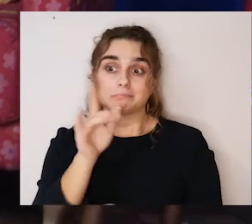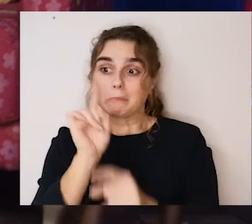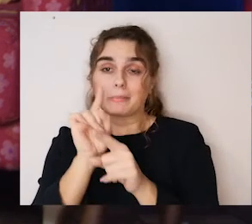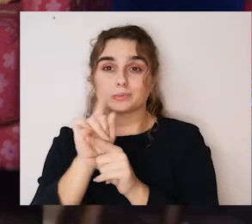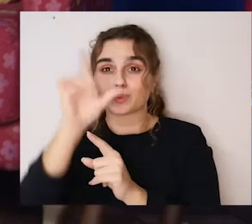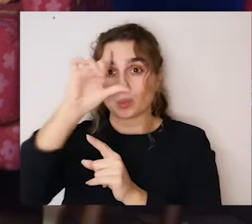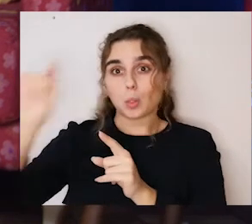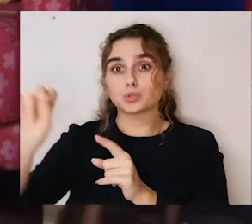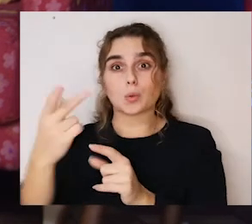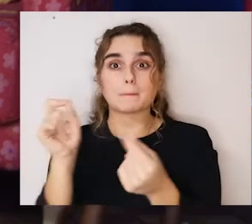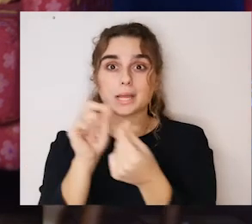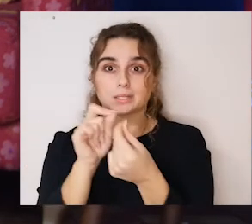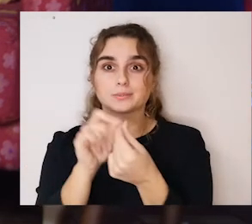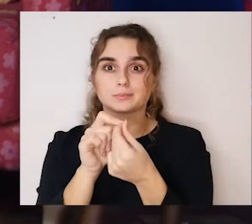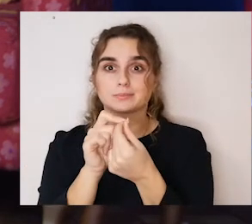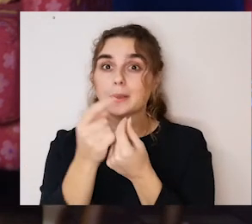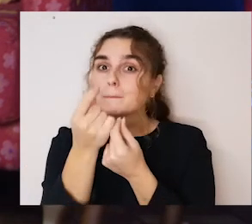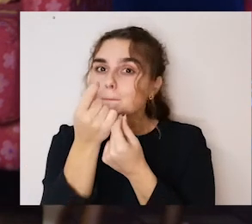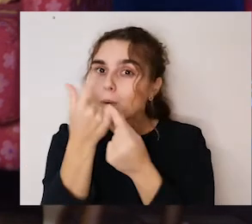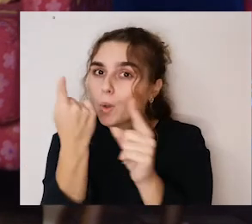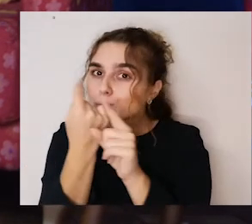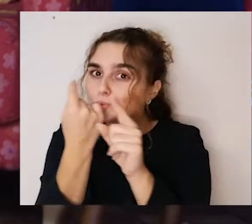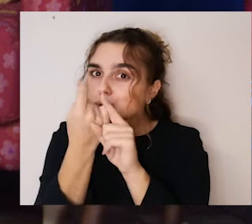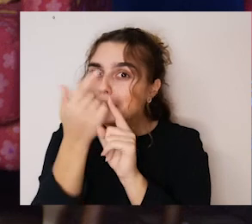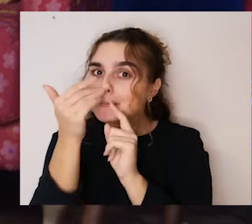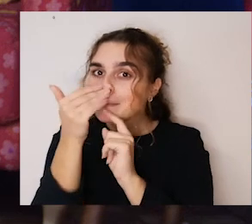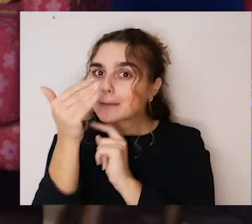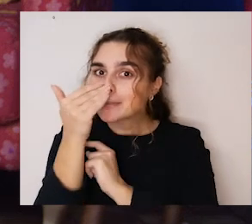gostamos, quer seja mais perto, quer seja mais longe.